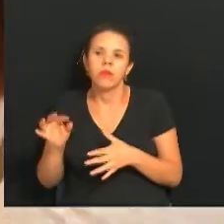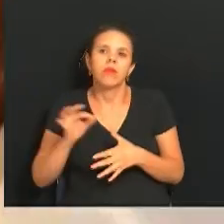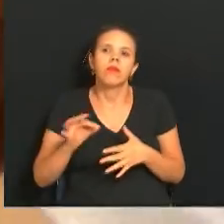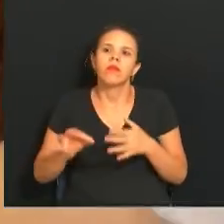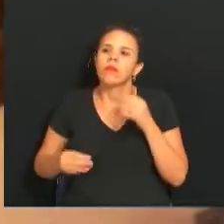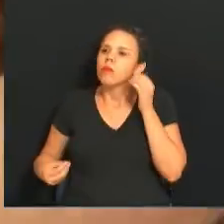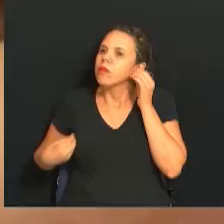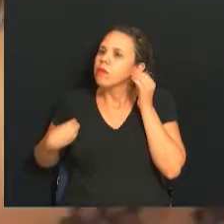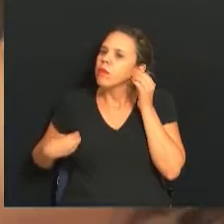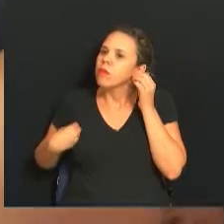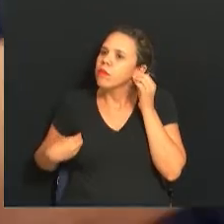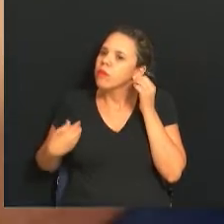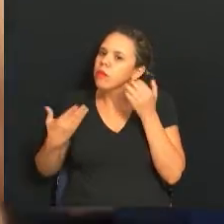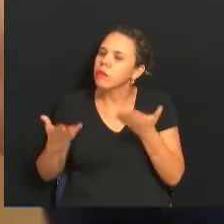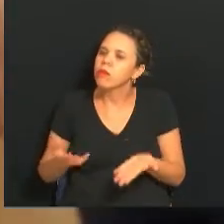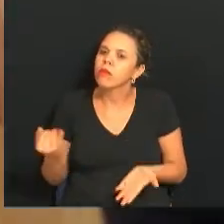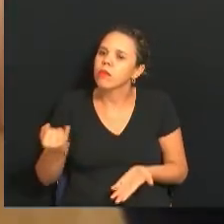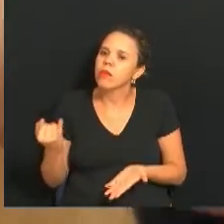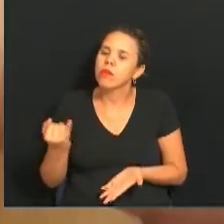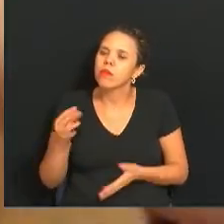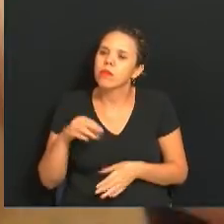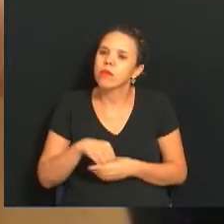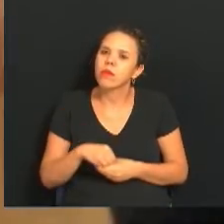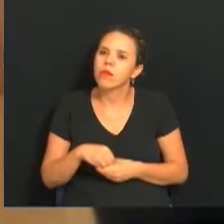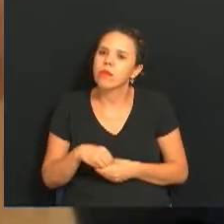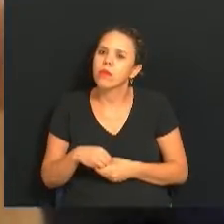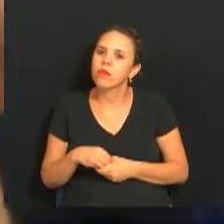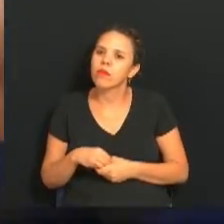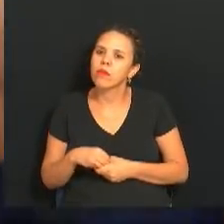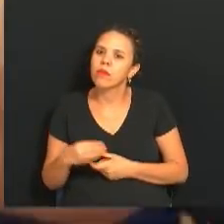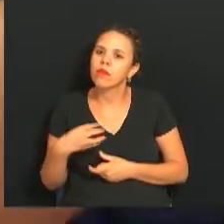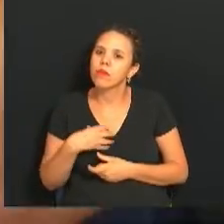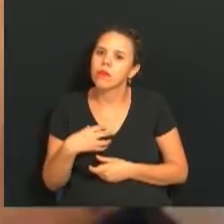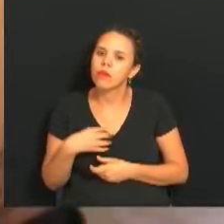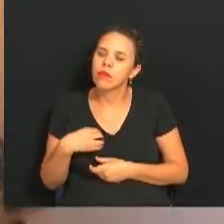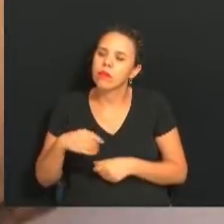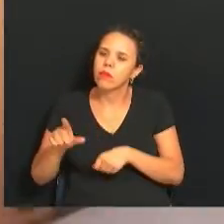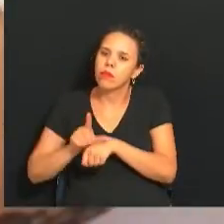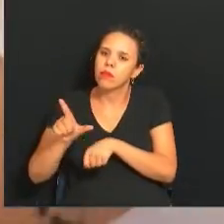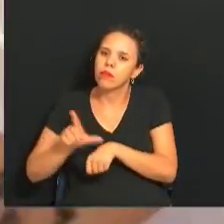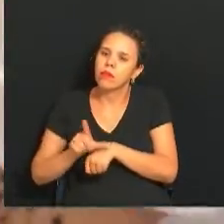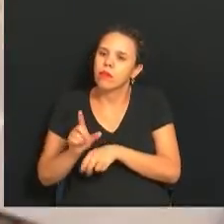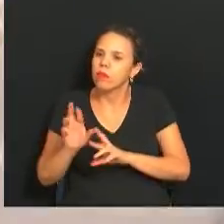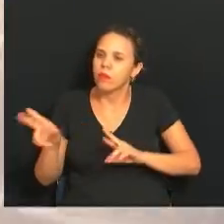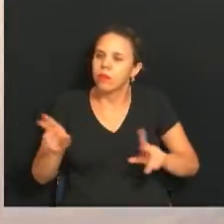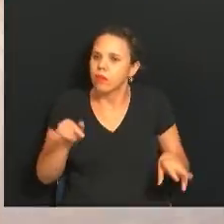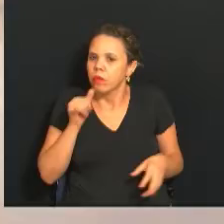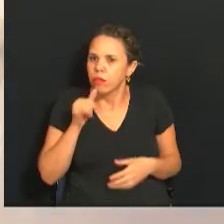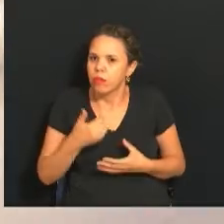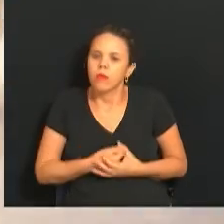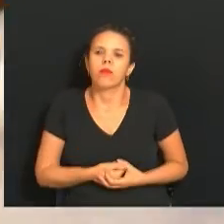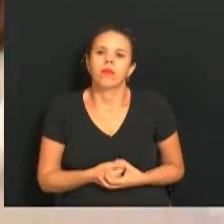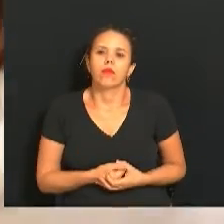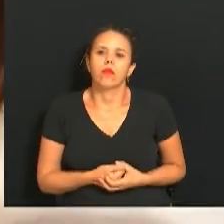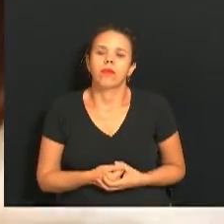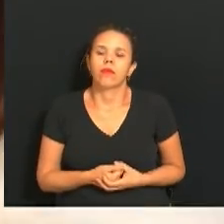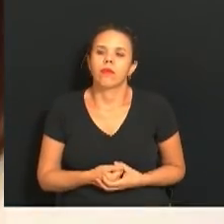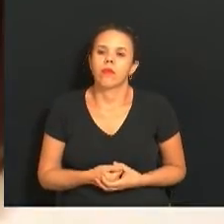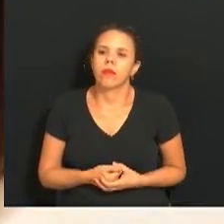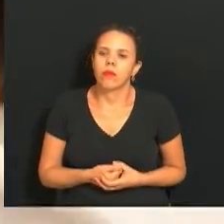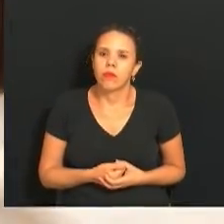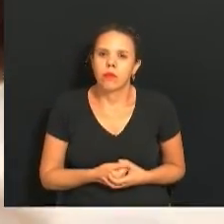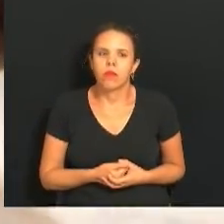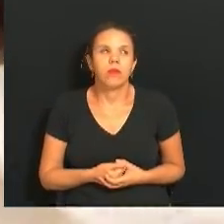estarem identificados com o estilo da loja. Porque você tem algumas, por exemplo, alguns caracteres que